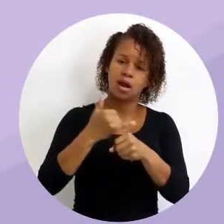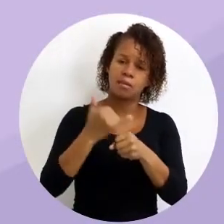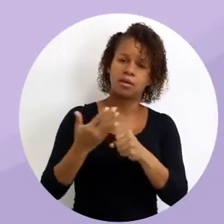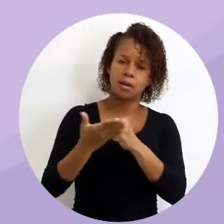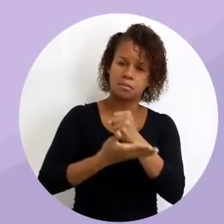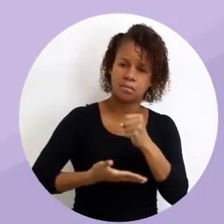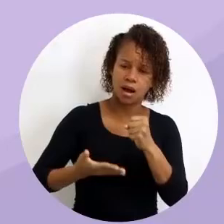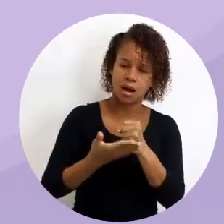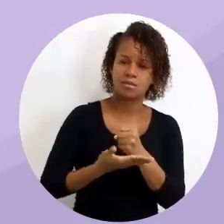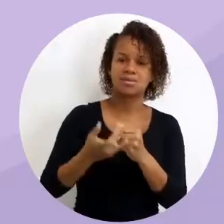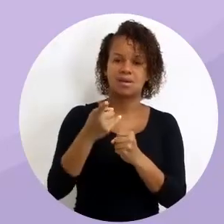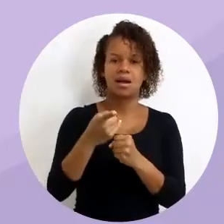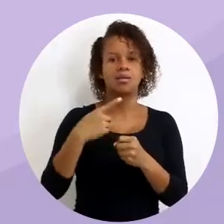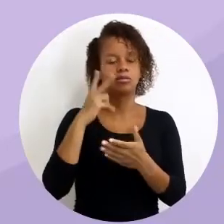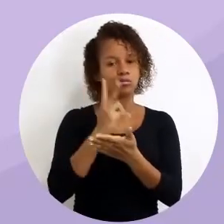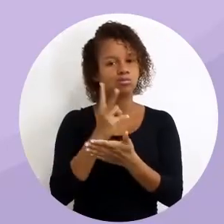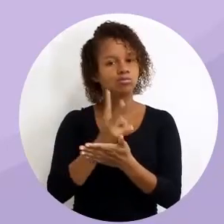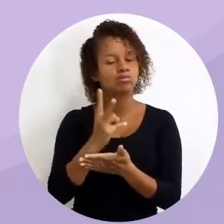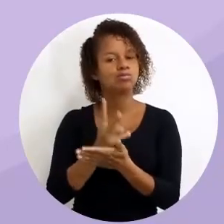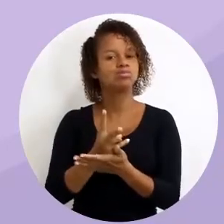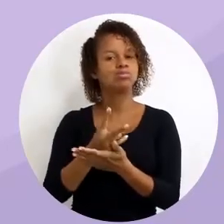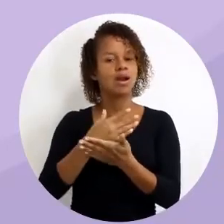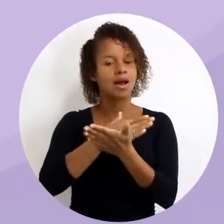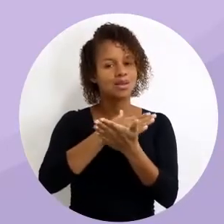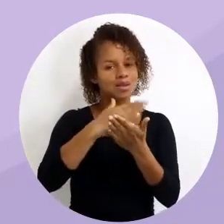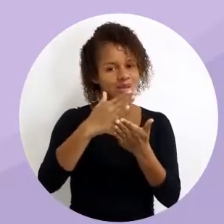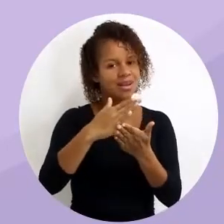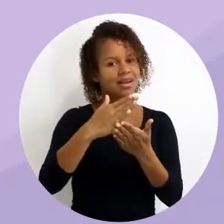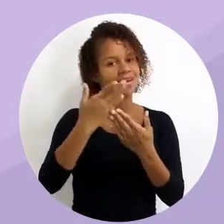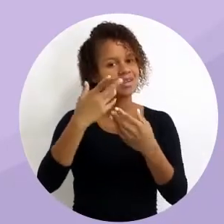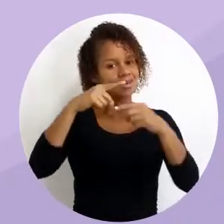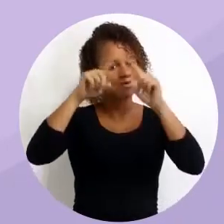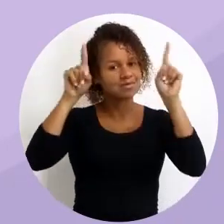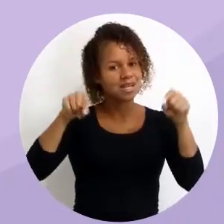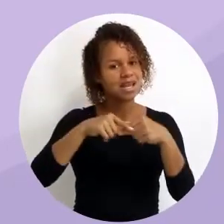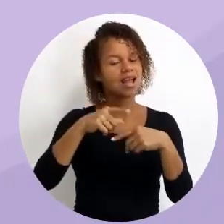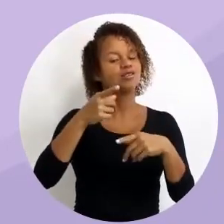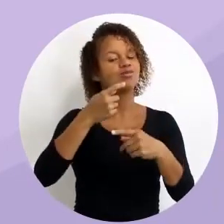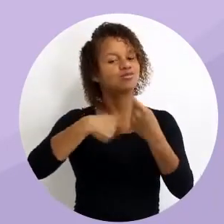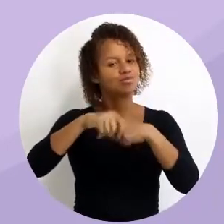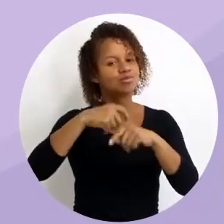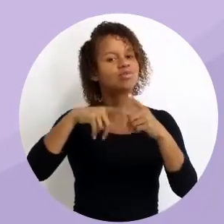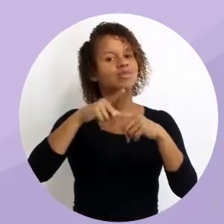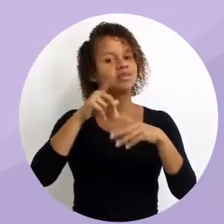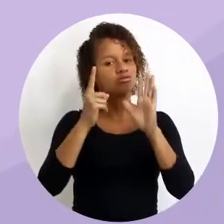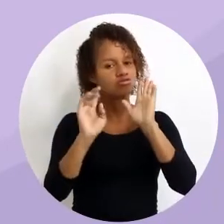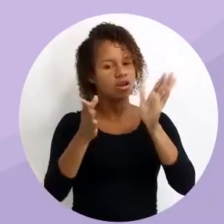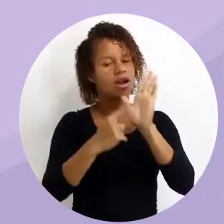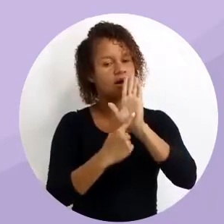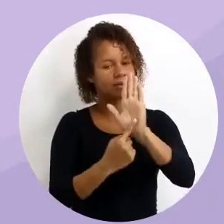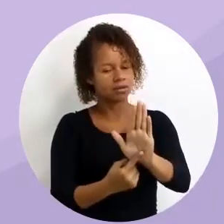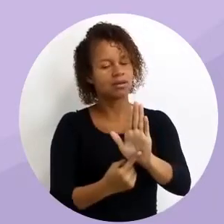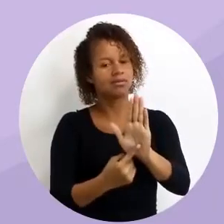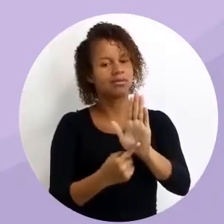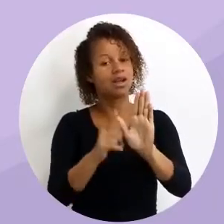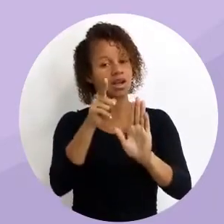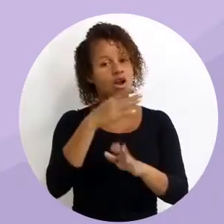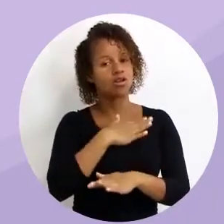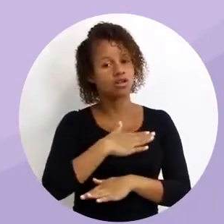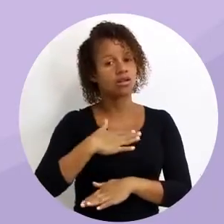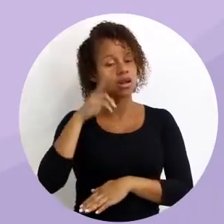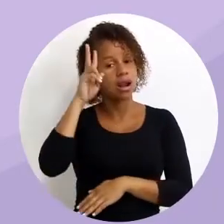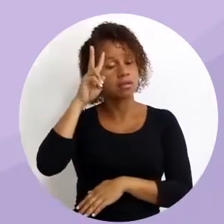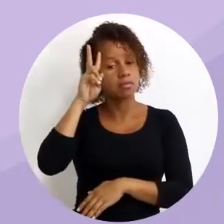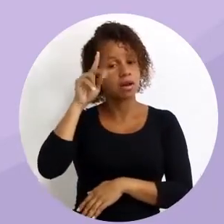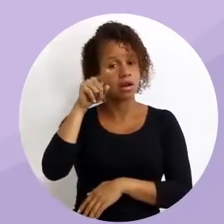das ferramentas básicas do SketchUp. Nós daremos continuidade para iniciar essa maquete eletrônica do projeto que já foi representado no AutoCAD,